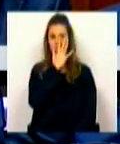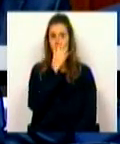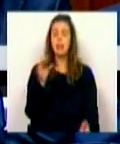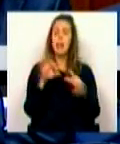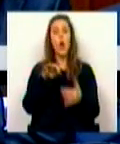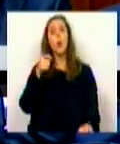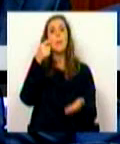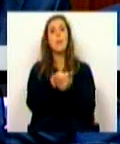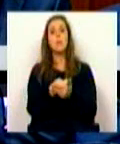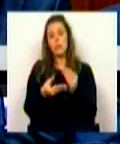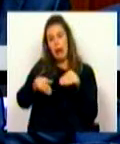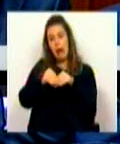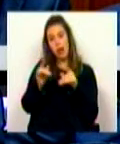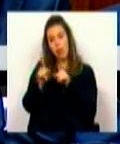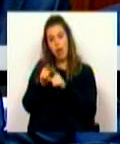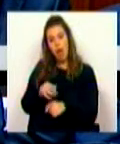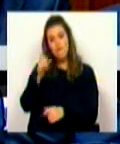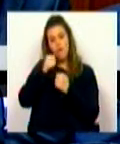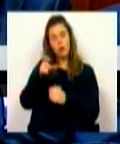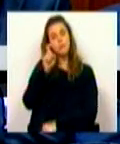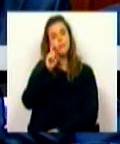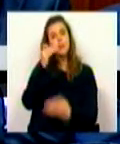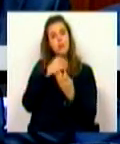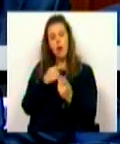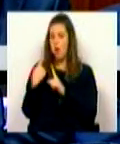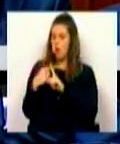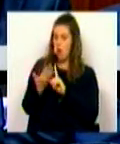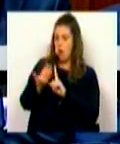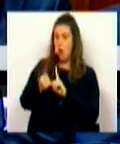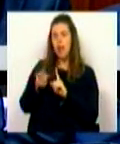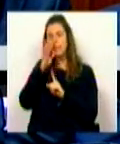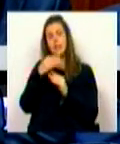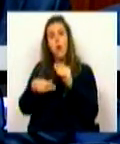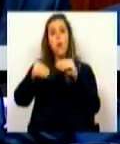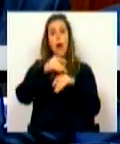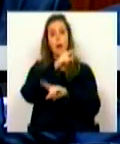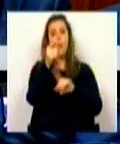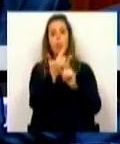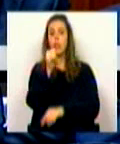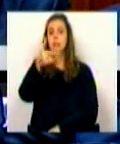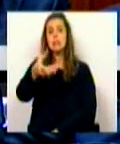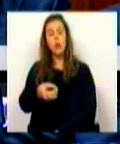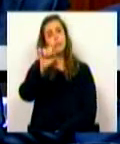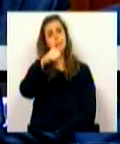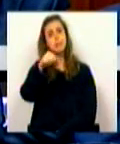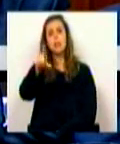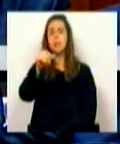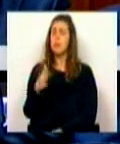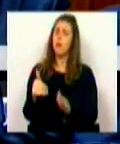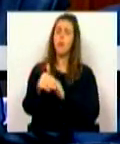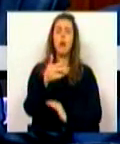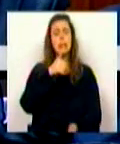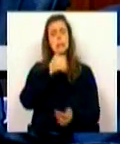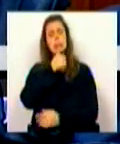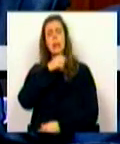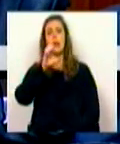ao pagamento dos suplementos às forças de segurança que são beneficiárias será reposto em 2019, e logo será a decisão